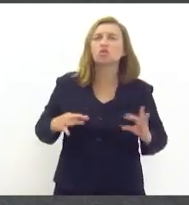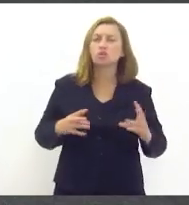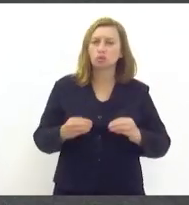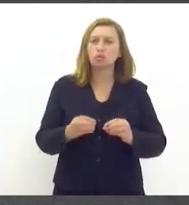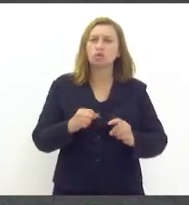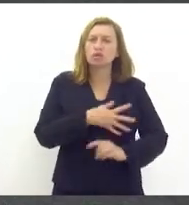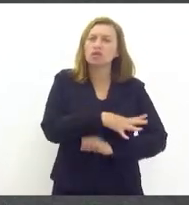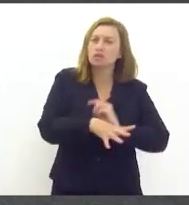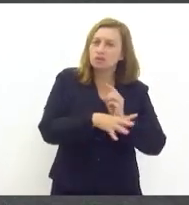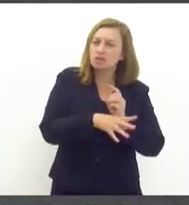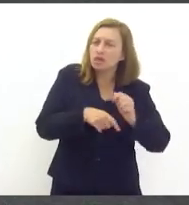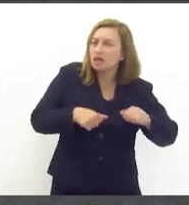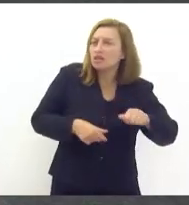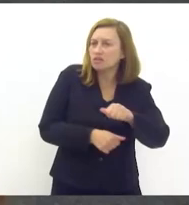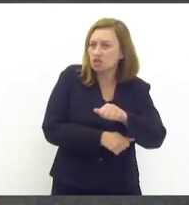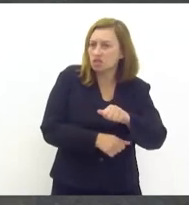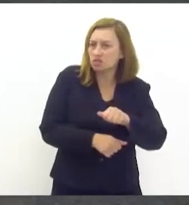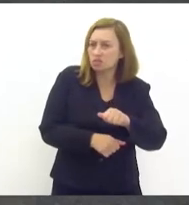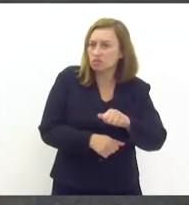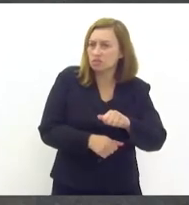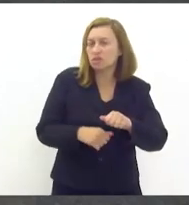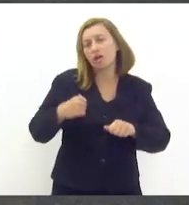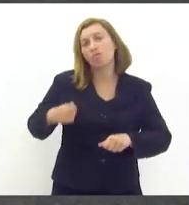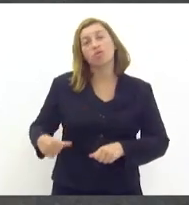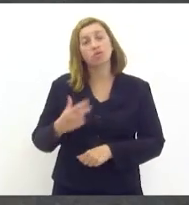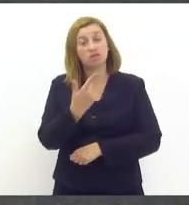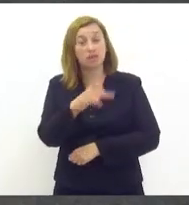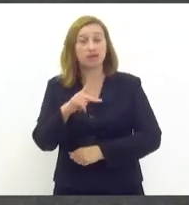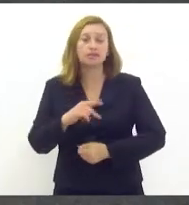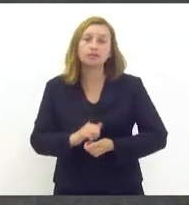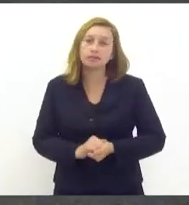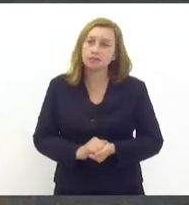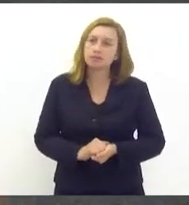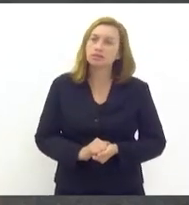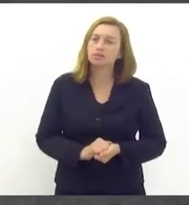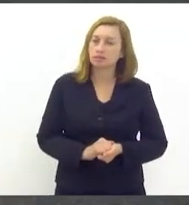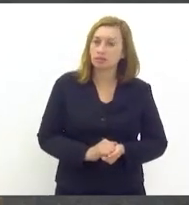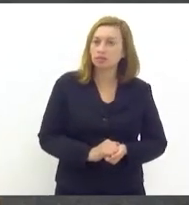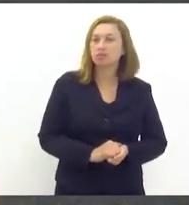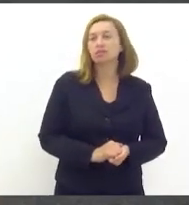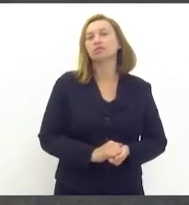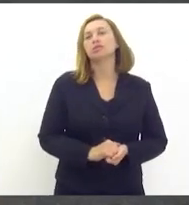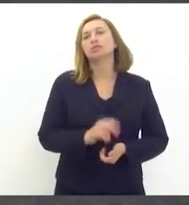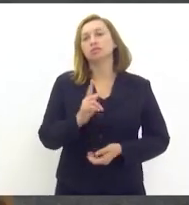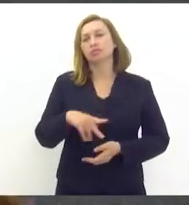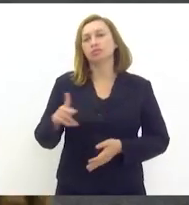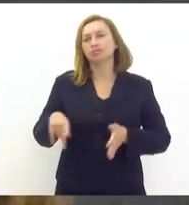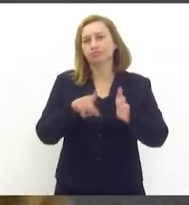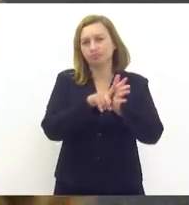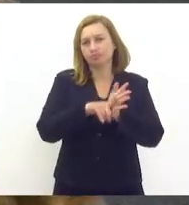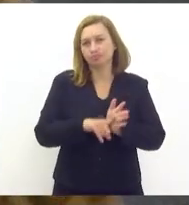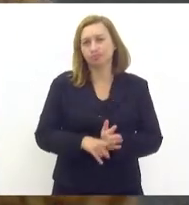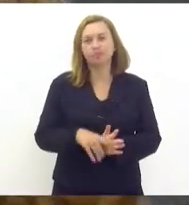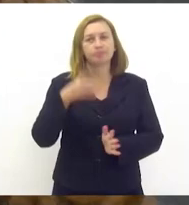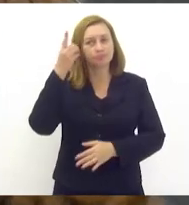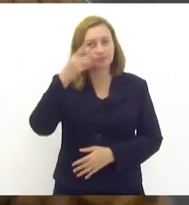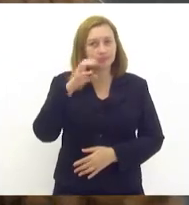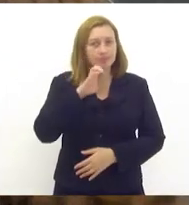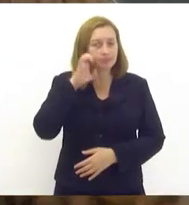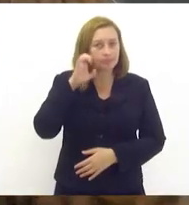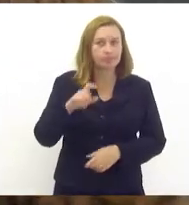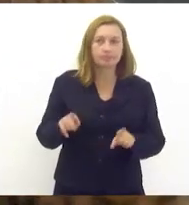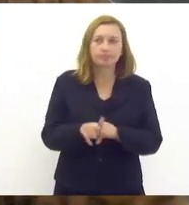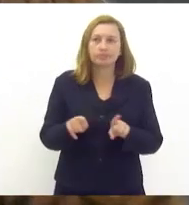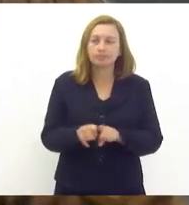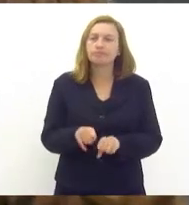sociedade investiu nesses professores pesquisadores a deputada Érica tá